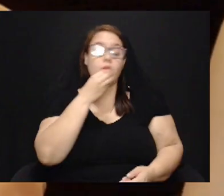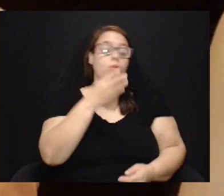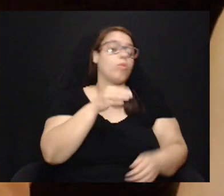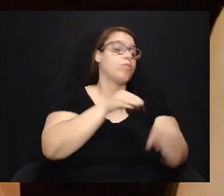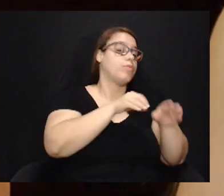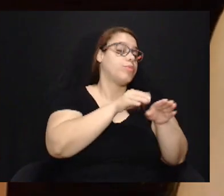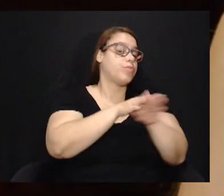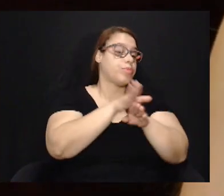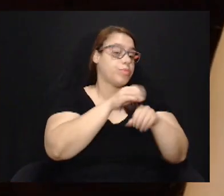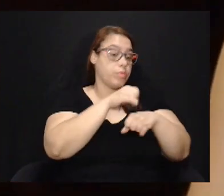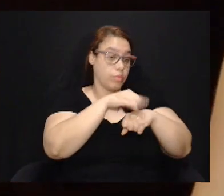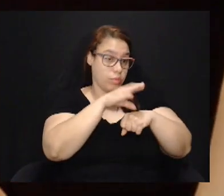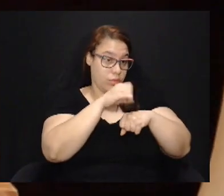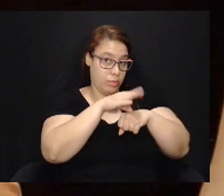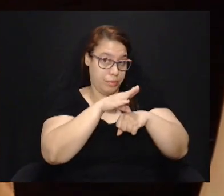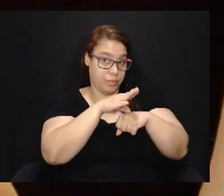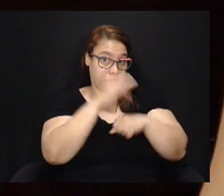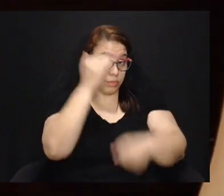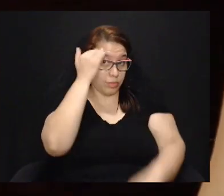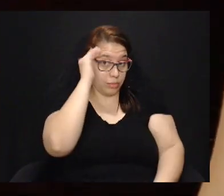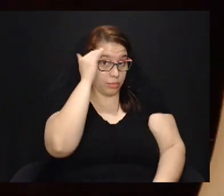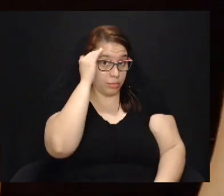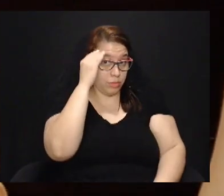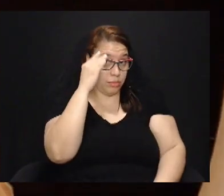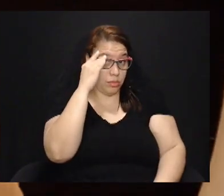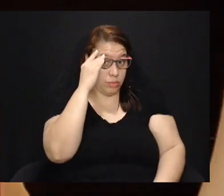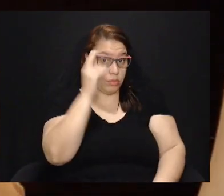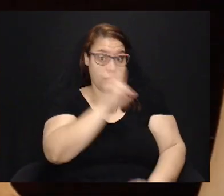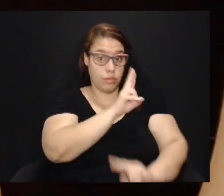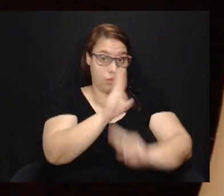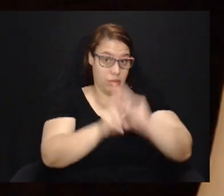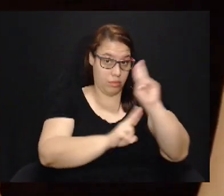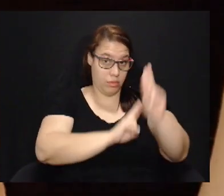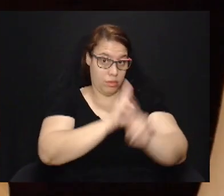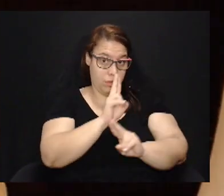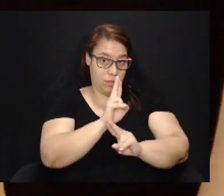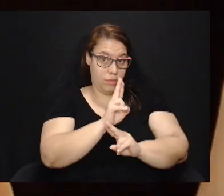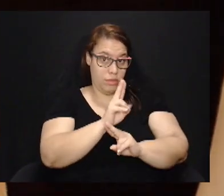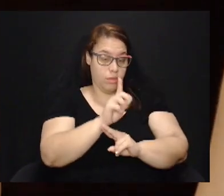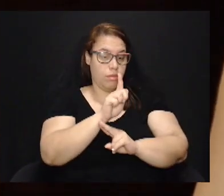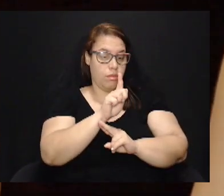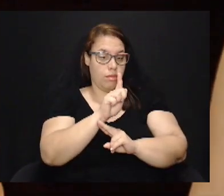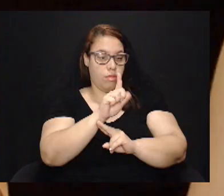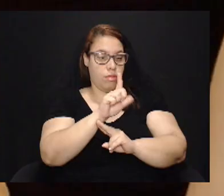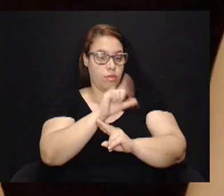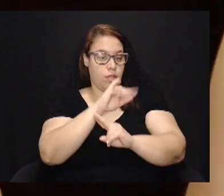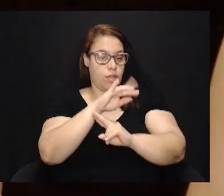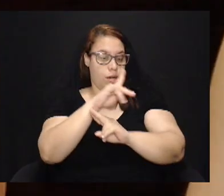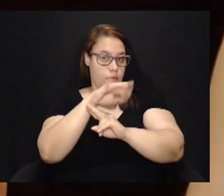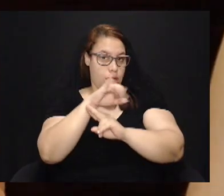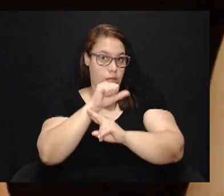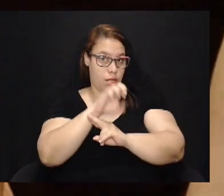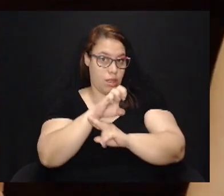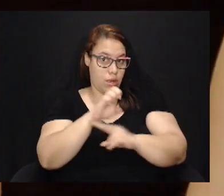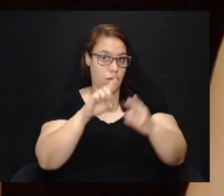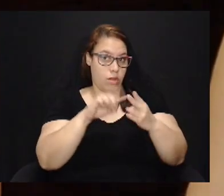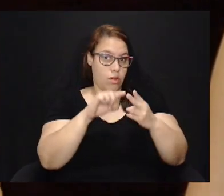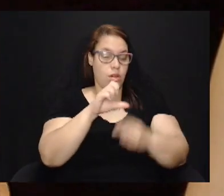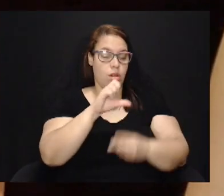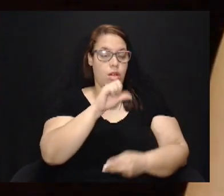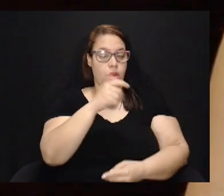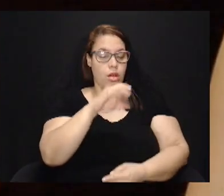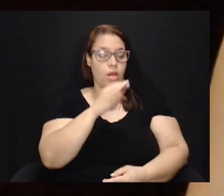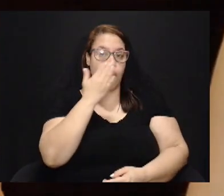gente entender, né, esses nomes. Então, quando você vê glicose, xarope de glicose, açúcar invertido,